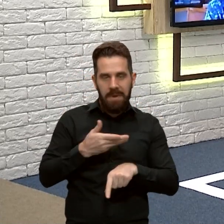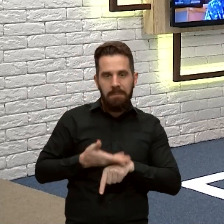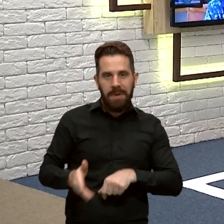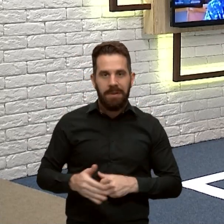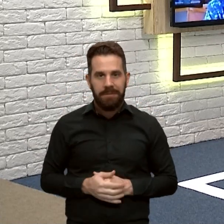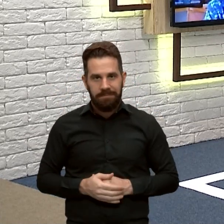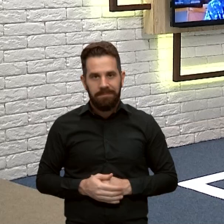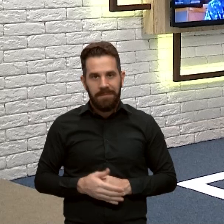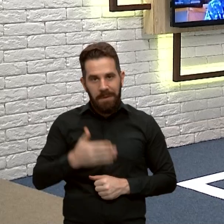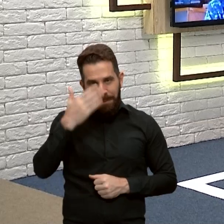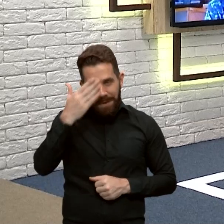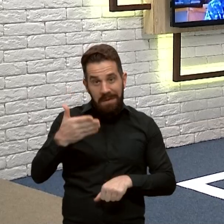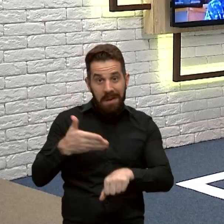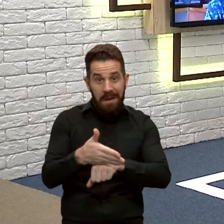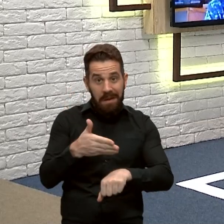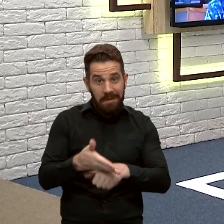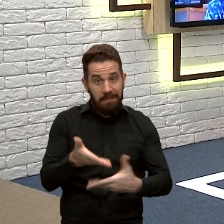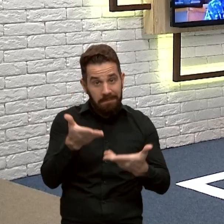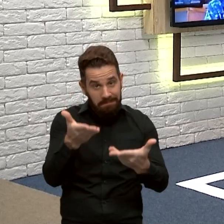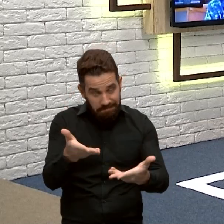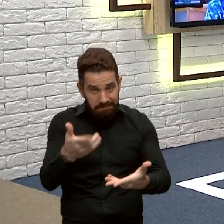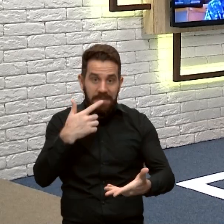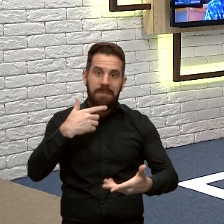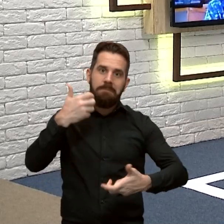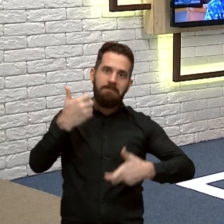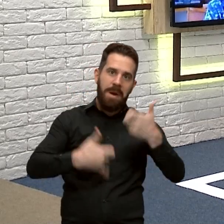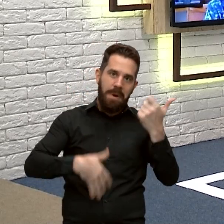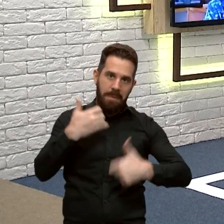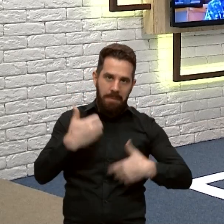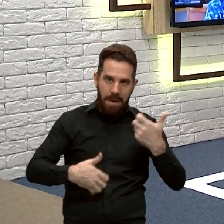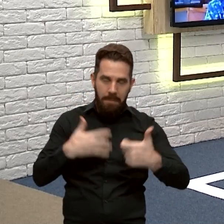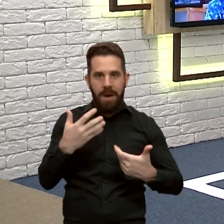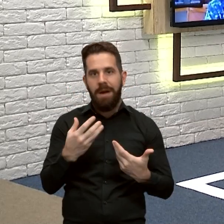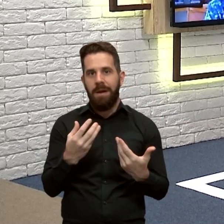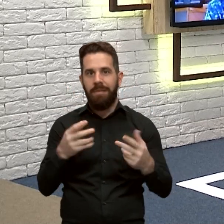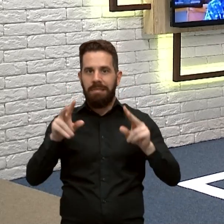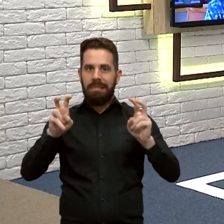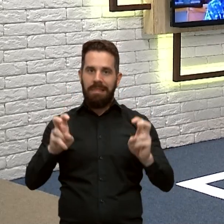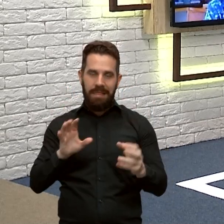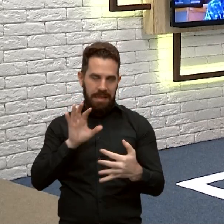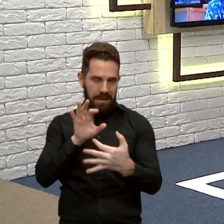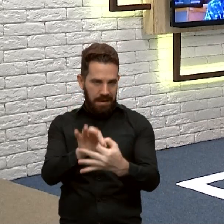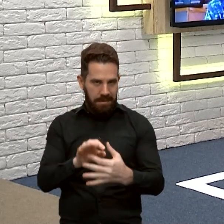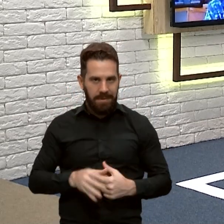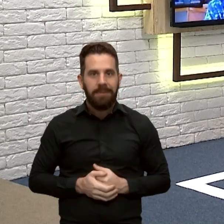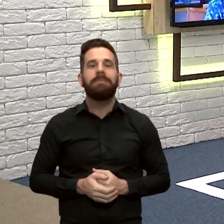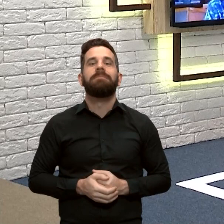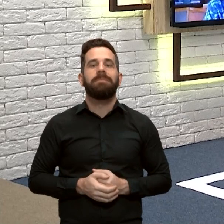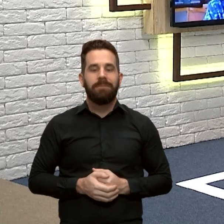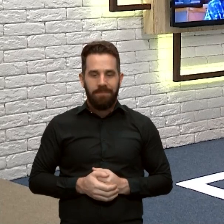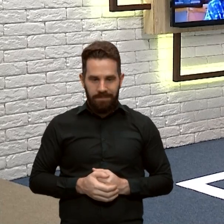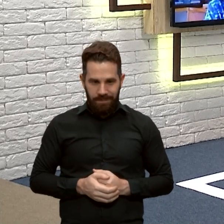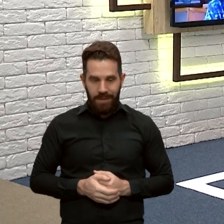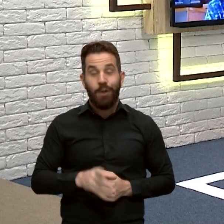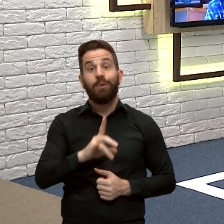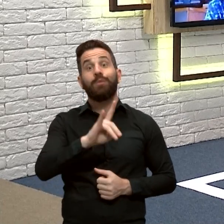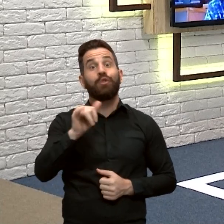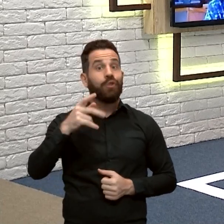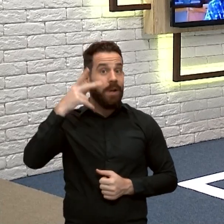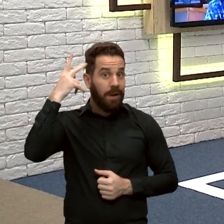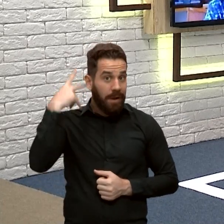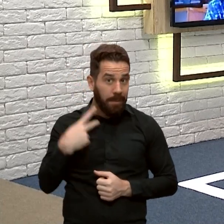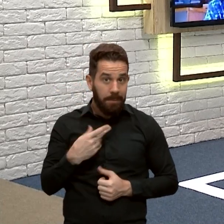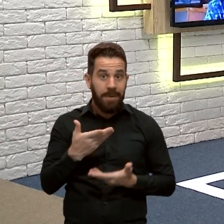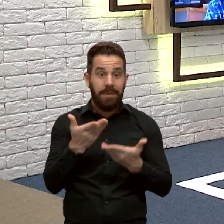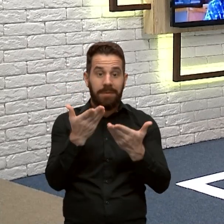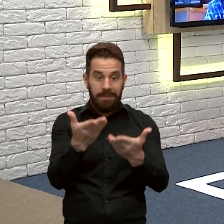Ricardo. Muito bom poder contar com as suas orientações, explicações aqui. Bom dia, Camila. Muito obrigado pelo convite. Bom